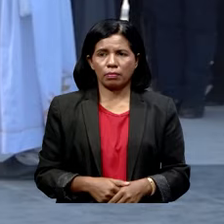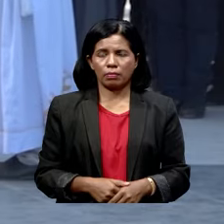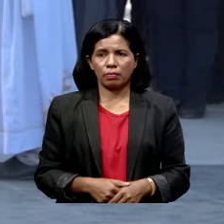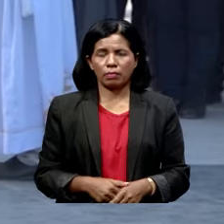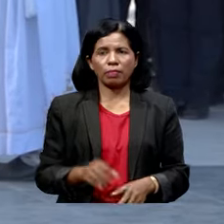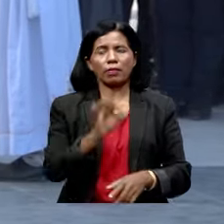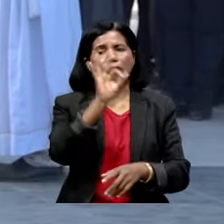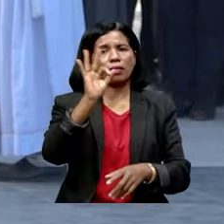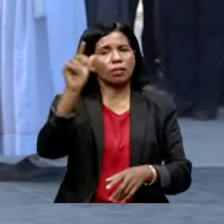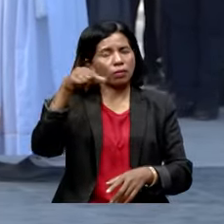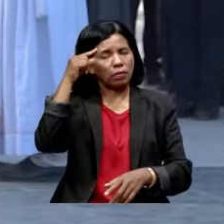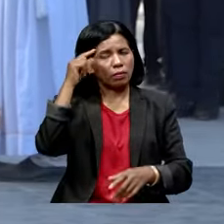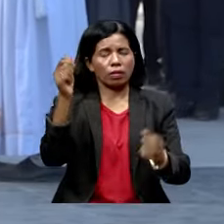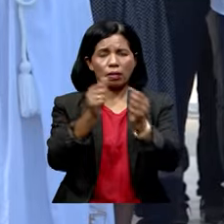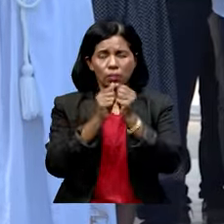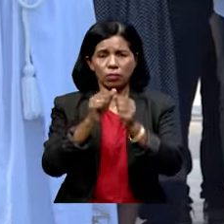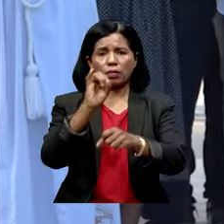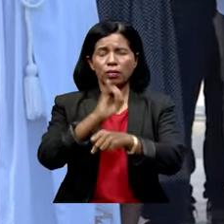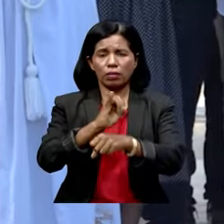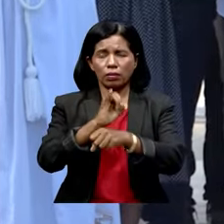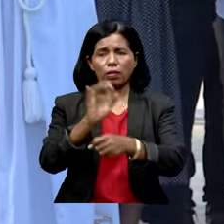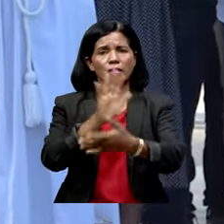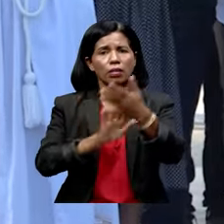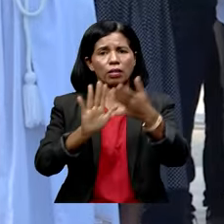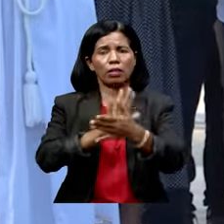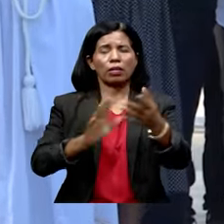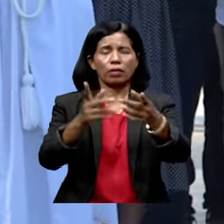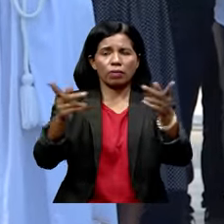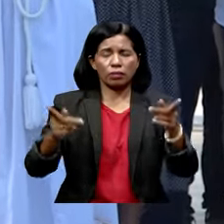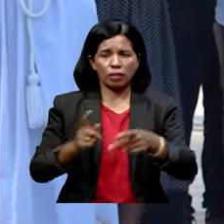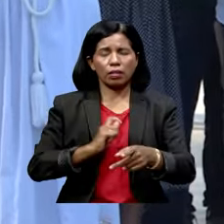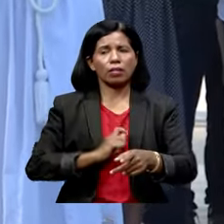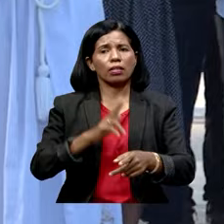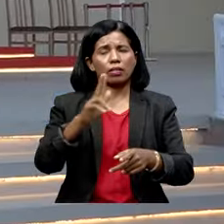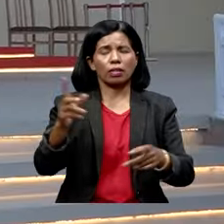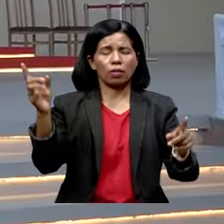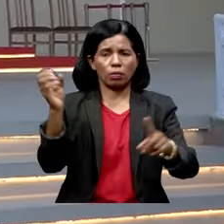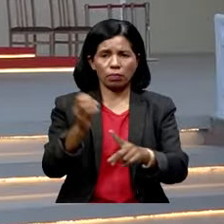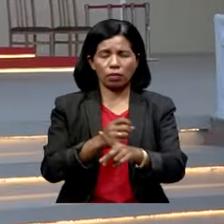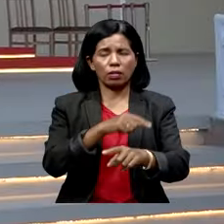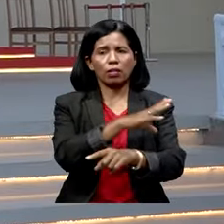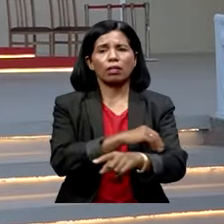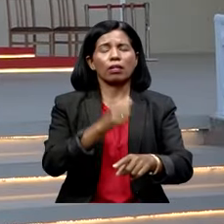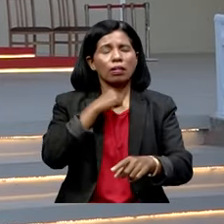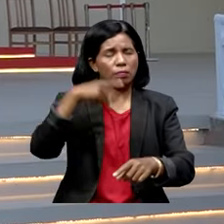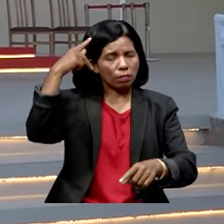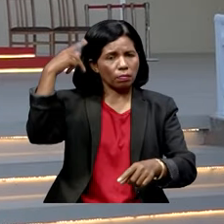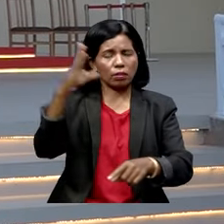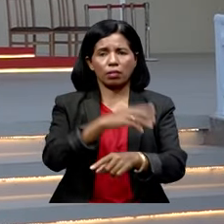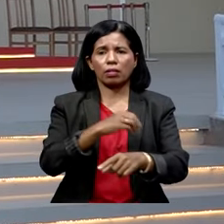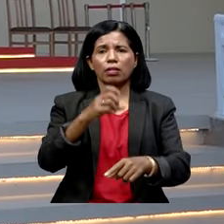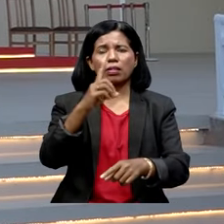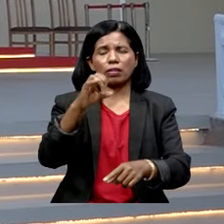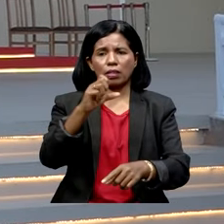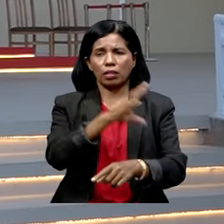Sexta, né? Governo Ramuto com a Igreja inaugura Fati em Tassitolo, no e oportunidade, né? Dom Virgílio Cardeal do Carmo da